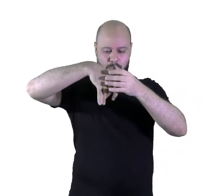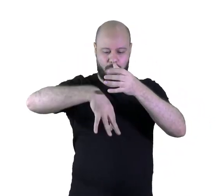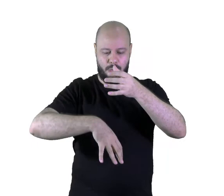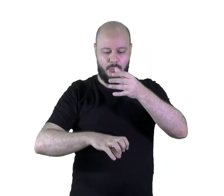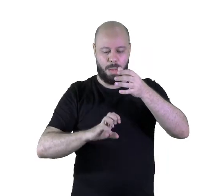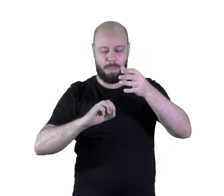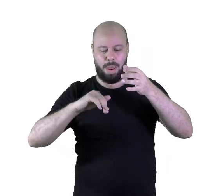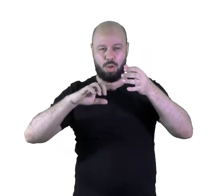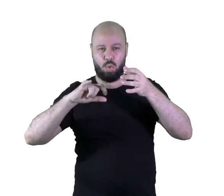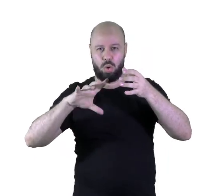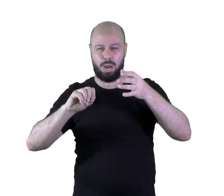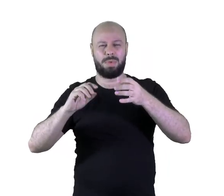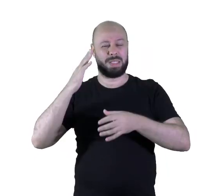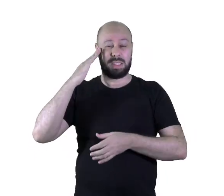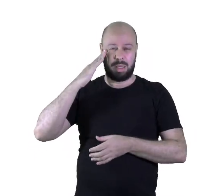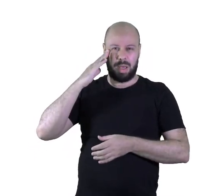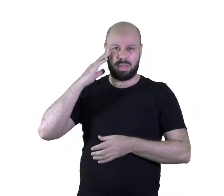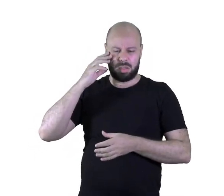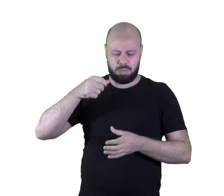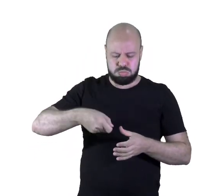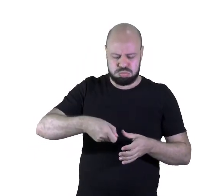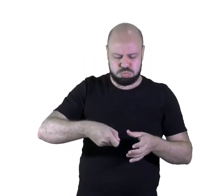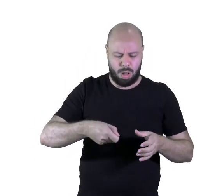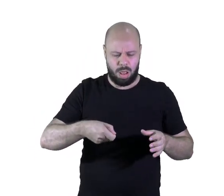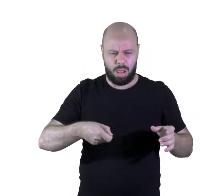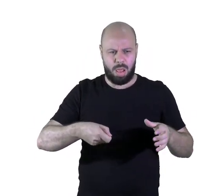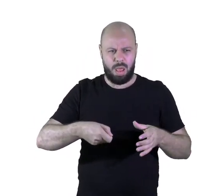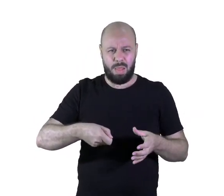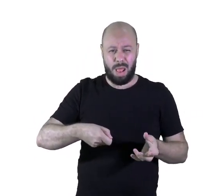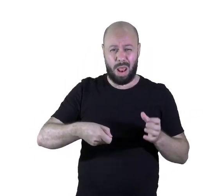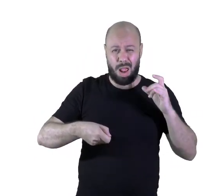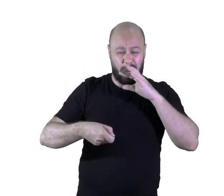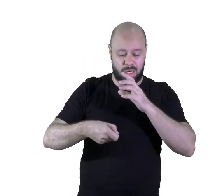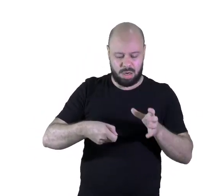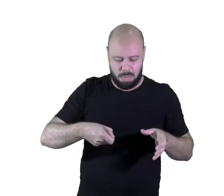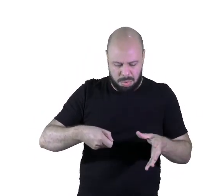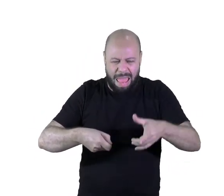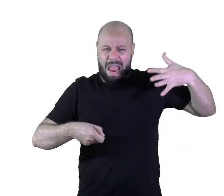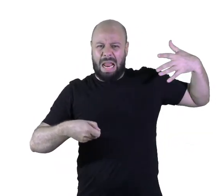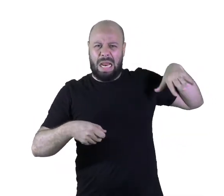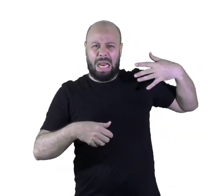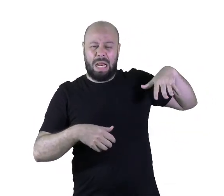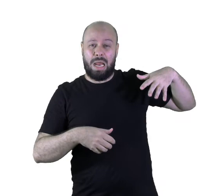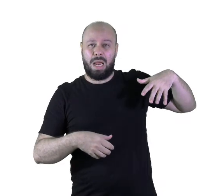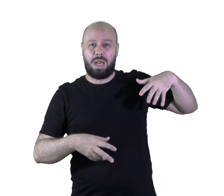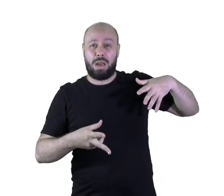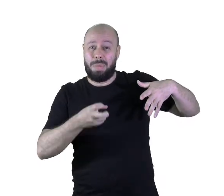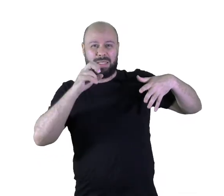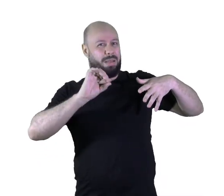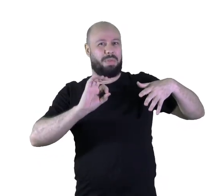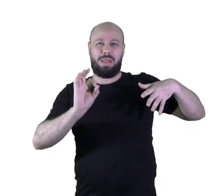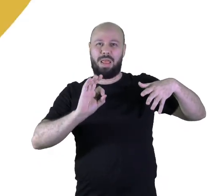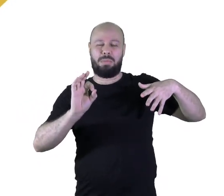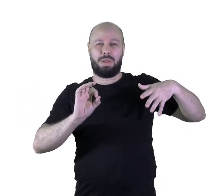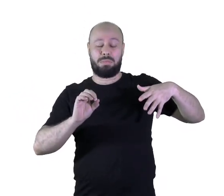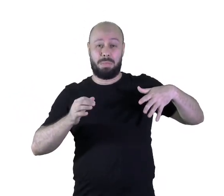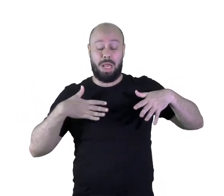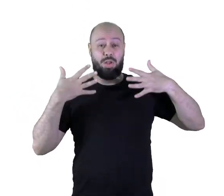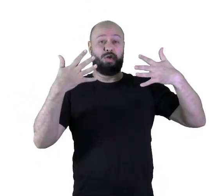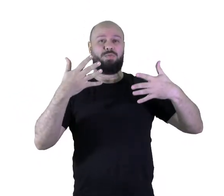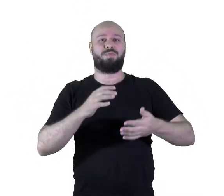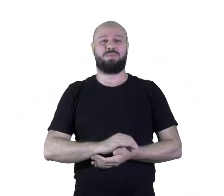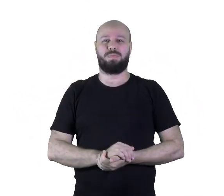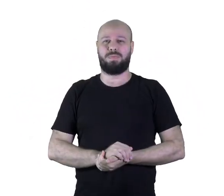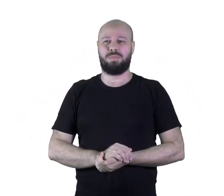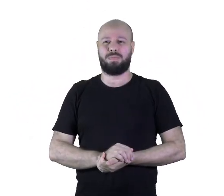mão numa panela quente. A gente tira tão rapidamente que a gente nem percebe. A gente se assusta com tudo isso. Agora a gente vai